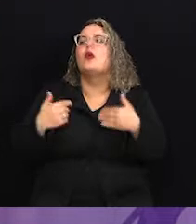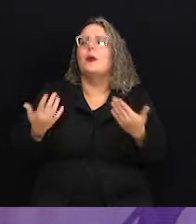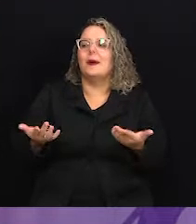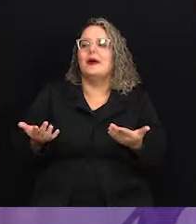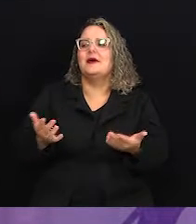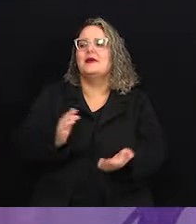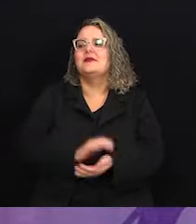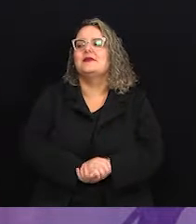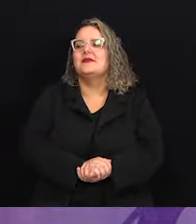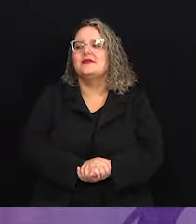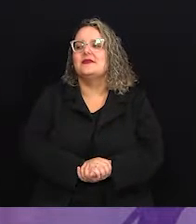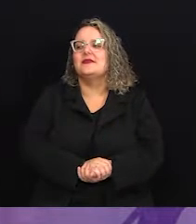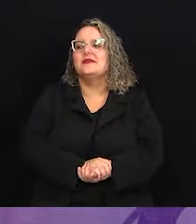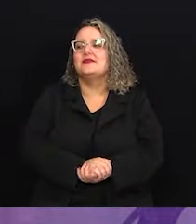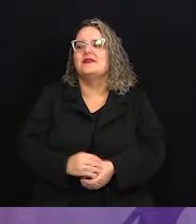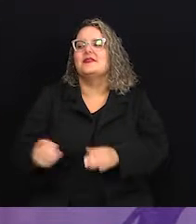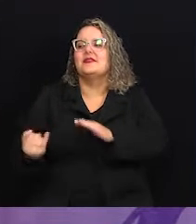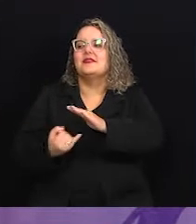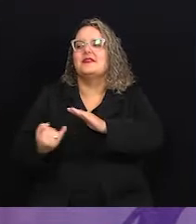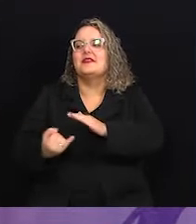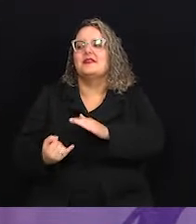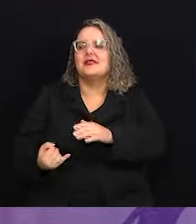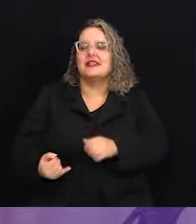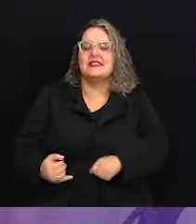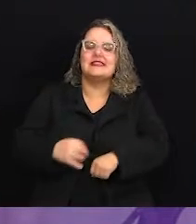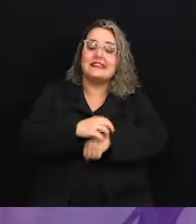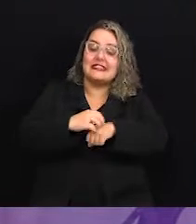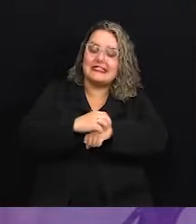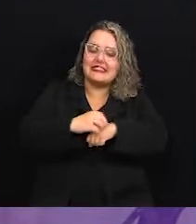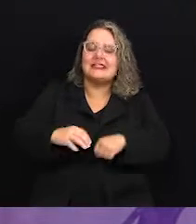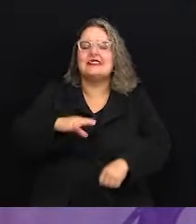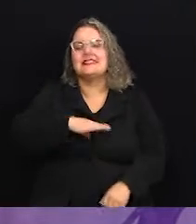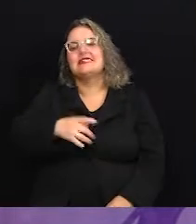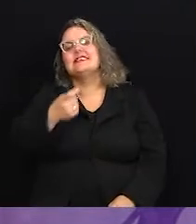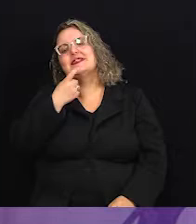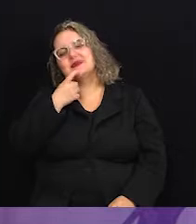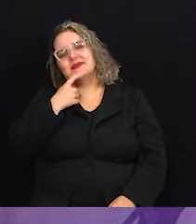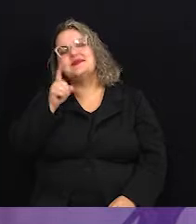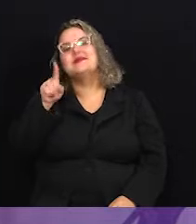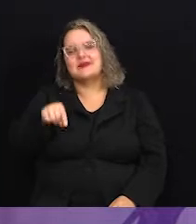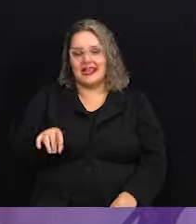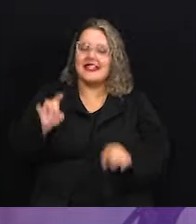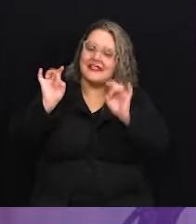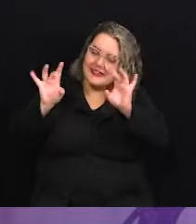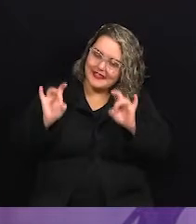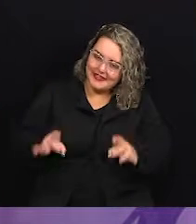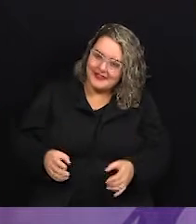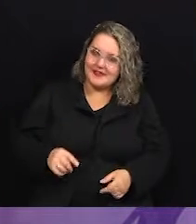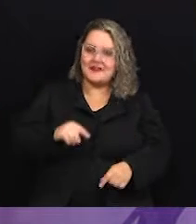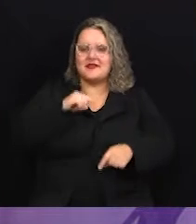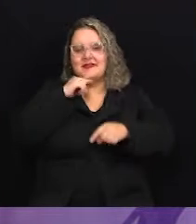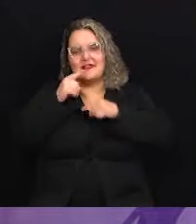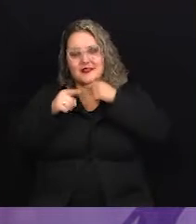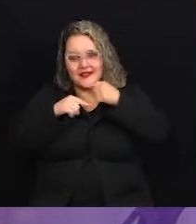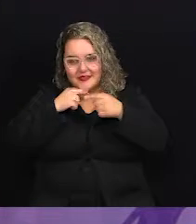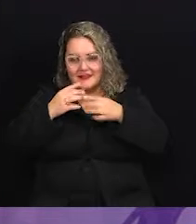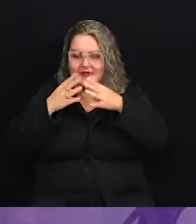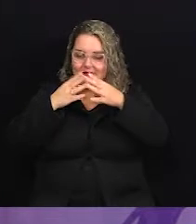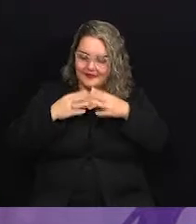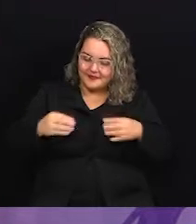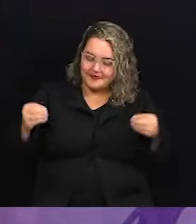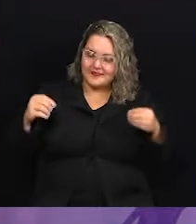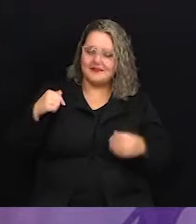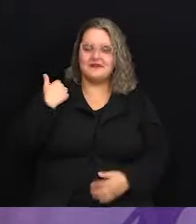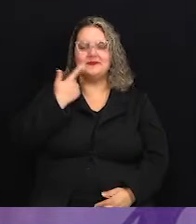qual é? E do Instituto de Alergia Campinas. Tá aí, ó. Então é esse especialista que vai tirar todas as nossas